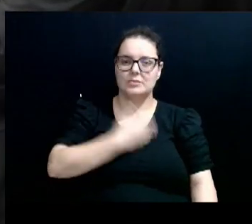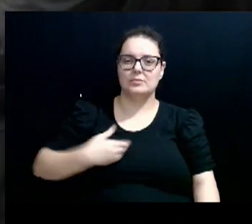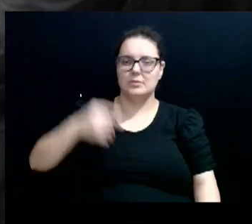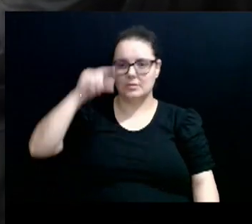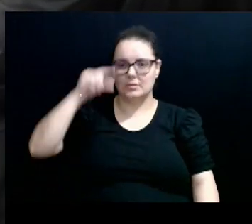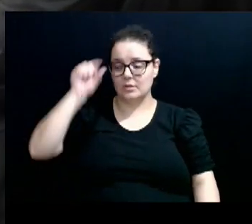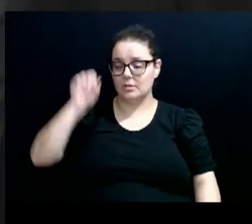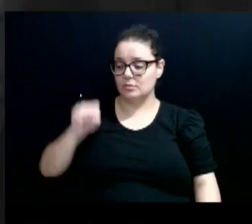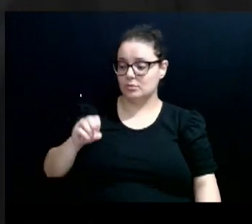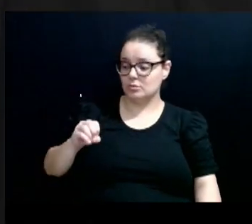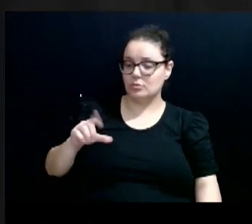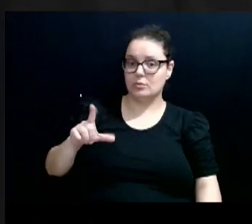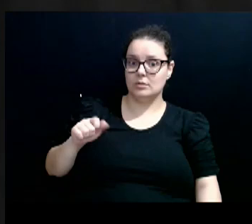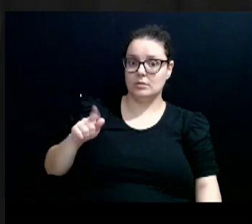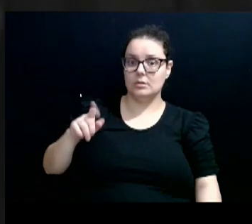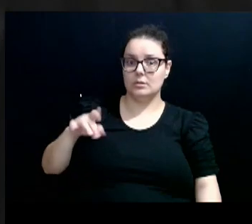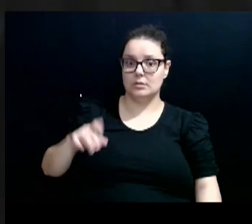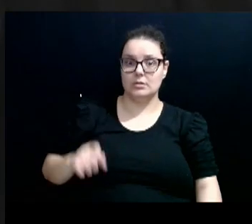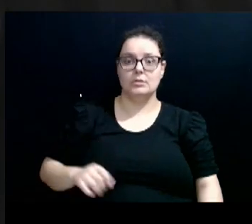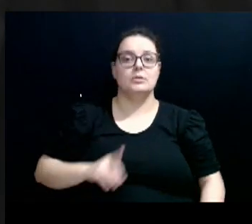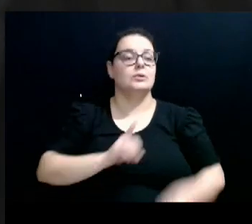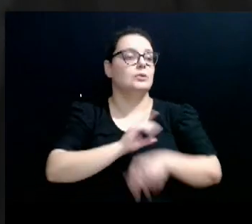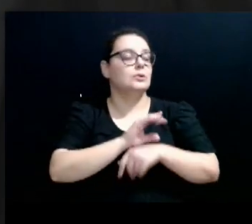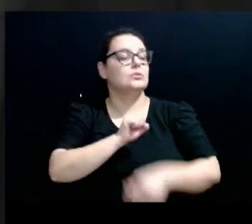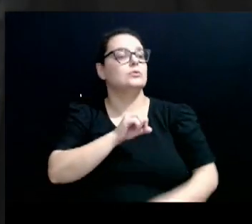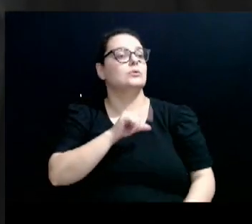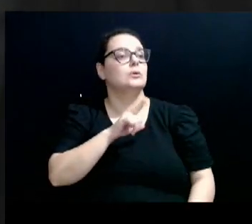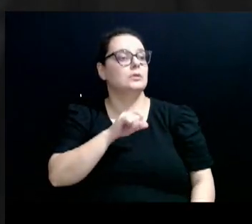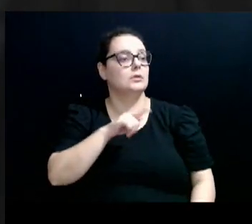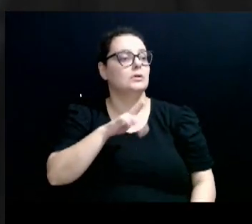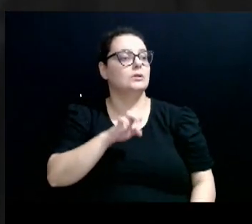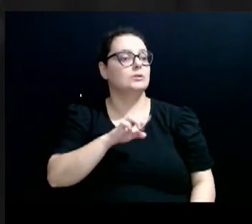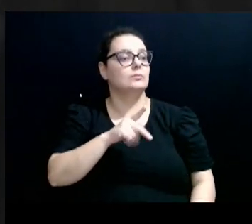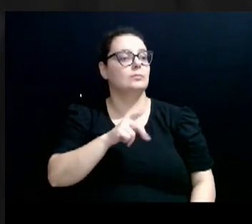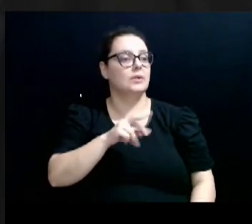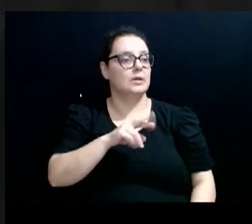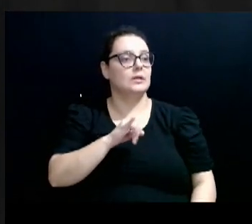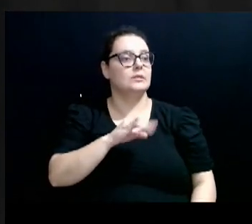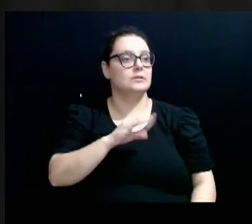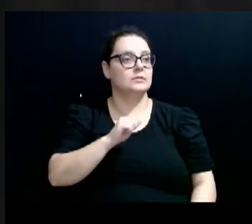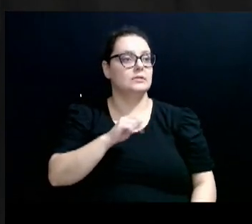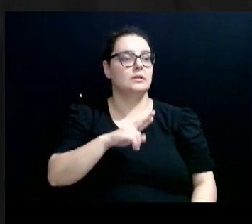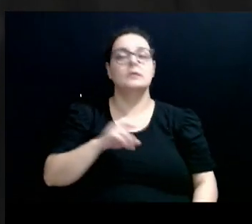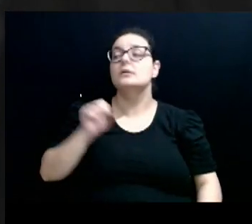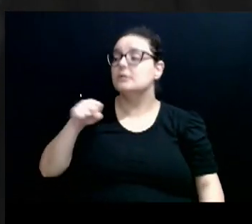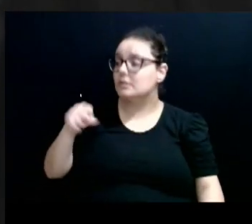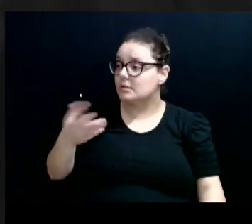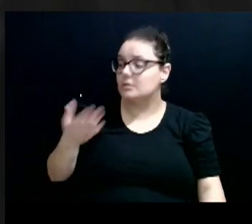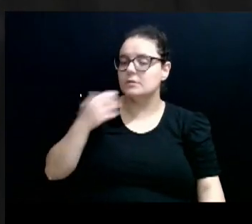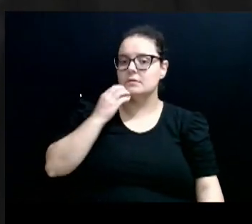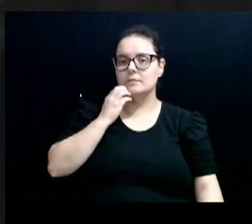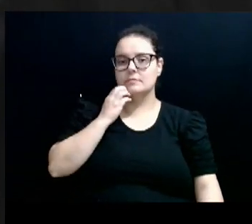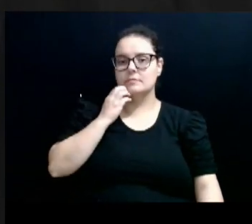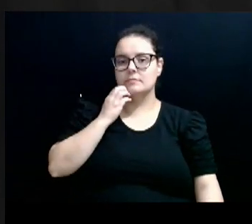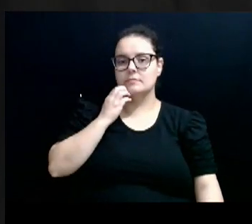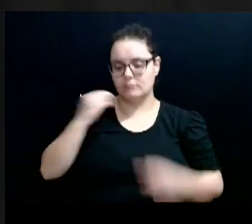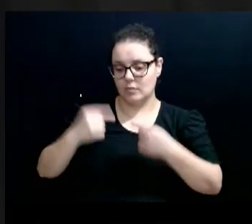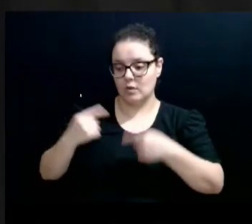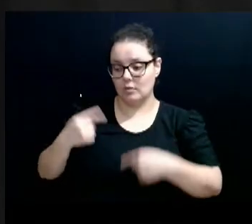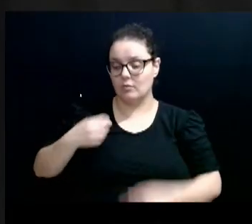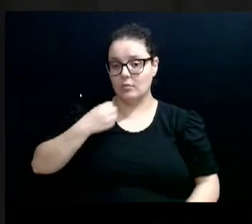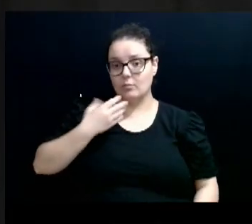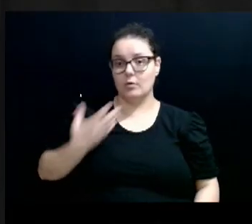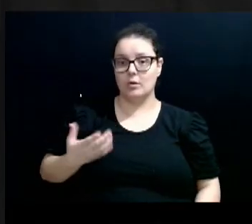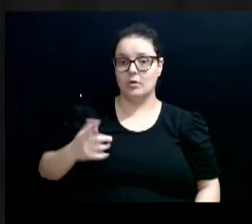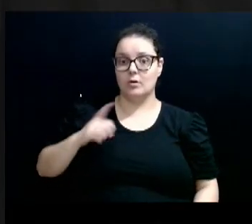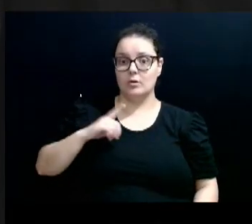Doutora Solange Pellicer. Isso, discutindo com a professora Solange, e foi muito bom essa discussão, porque eu tinha feito uma